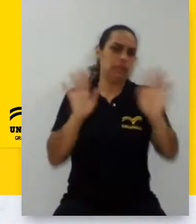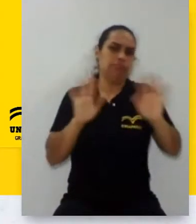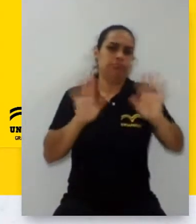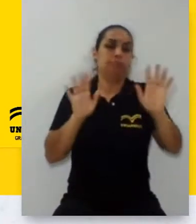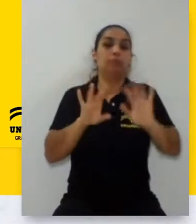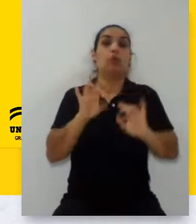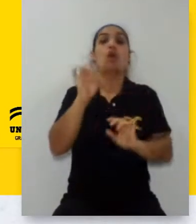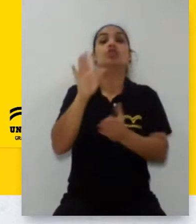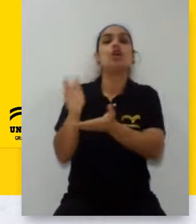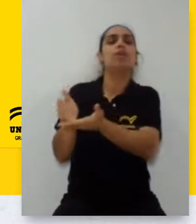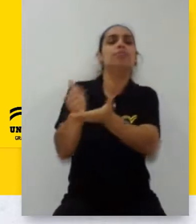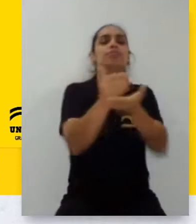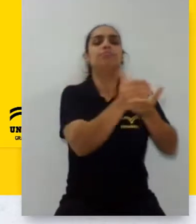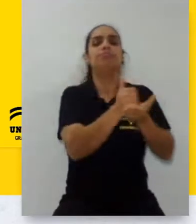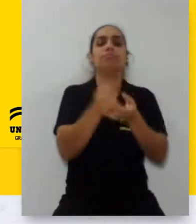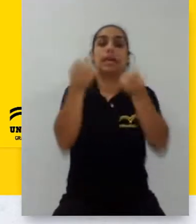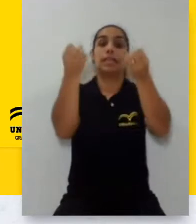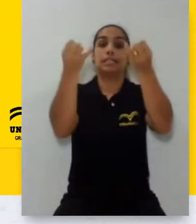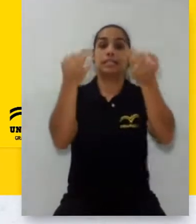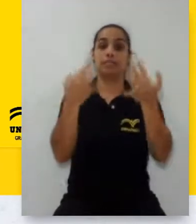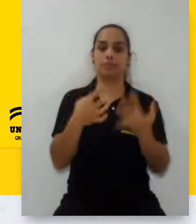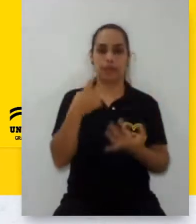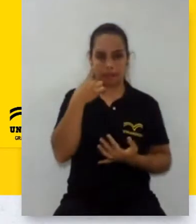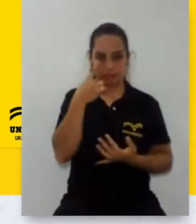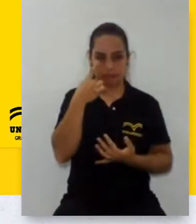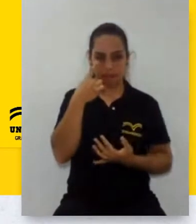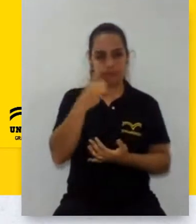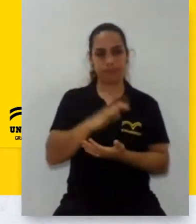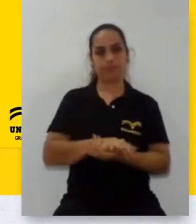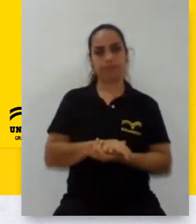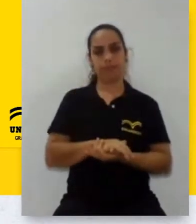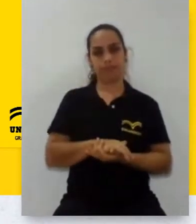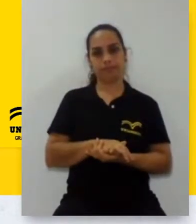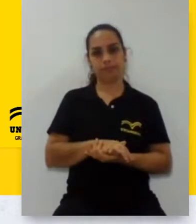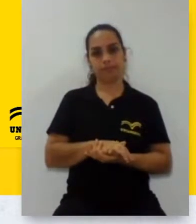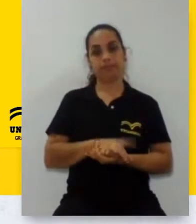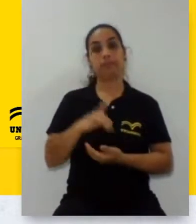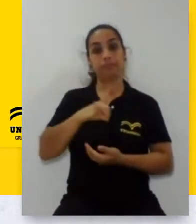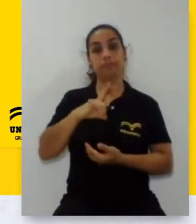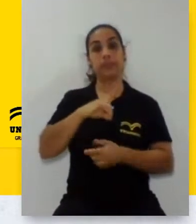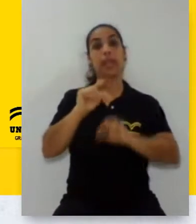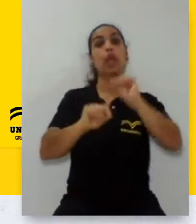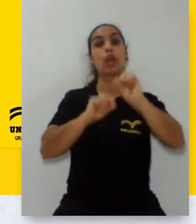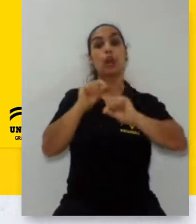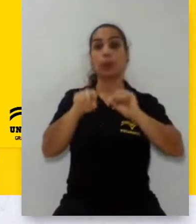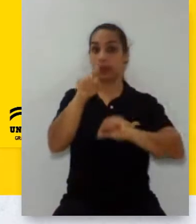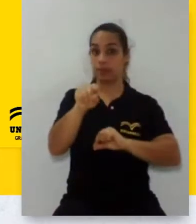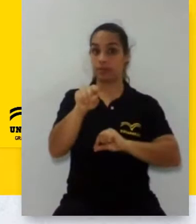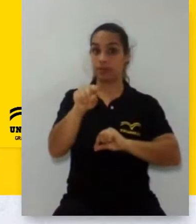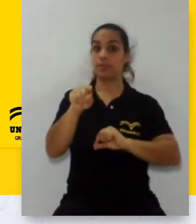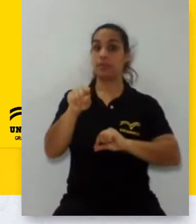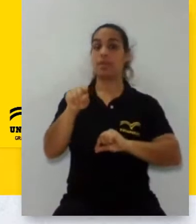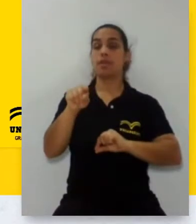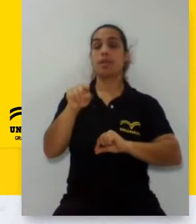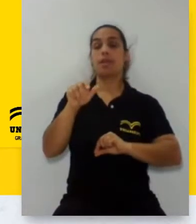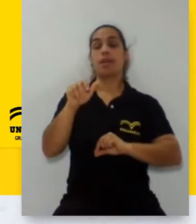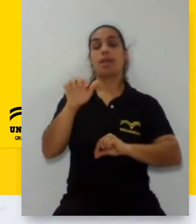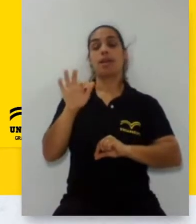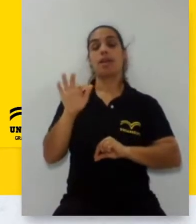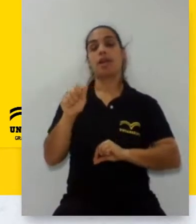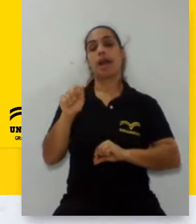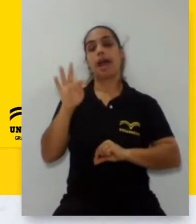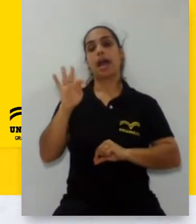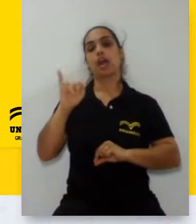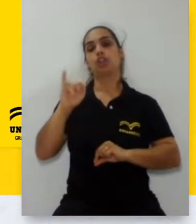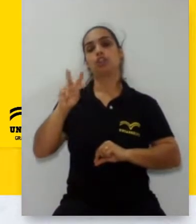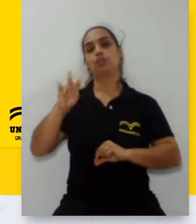interessante, que é o seguinte. Aqui está o volume de atividade física por semana, em caloria gasta. Ou seja,